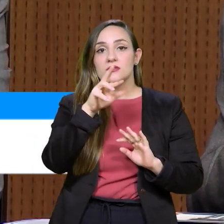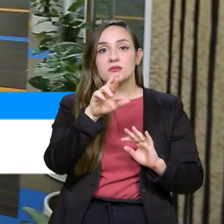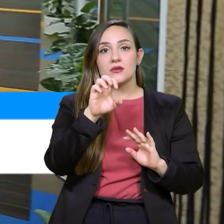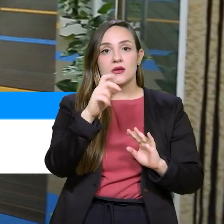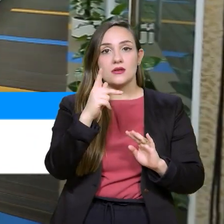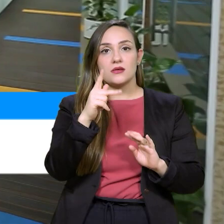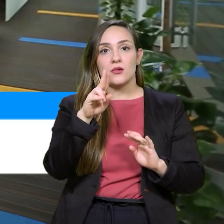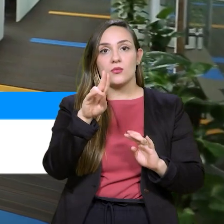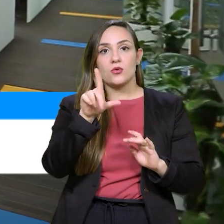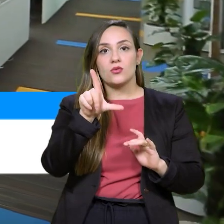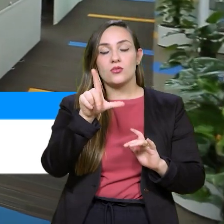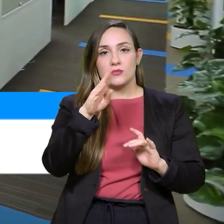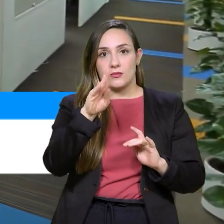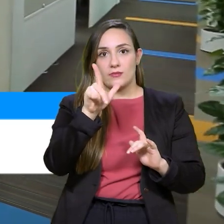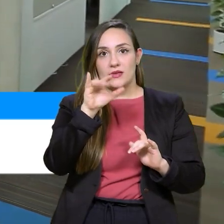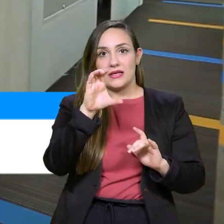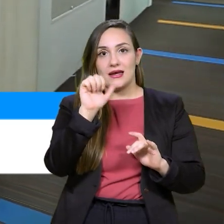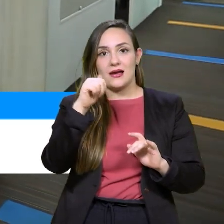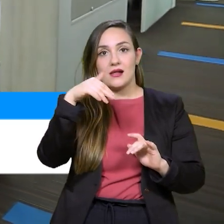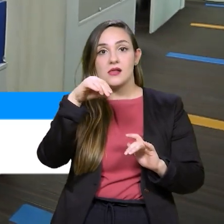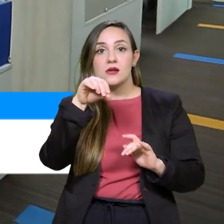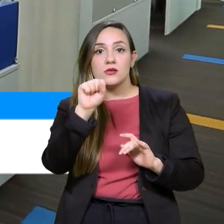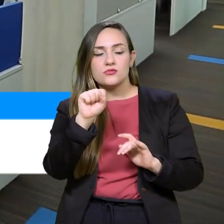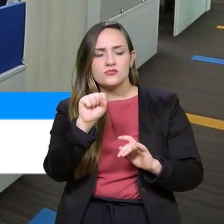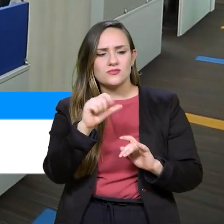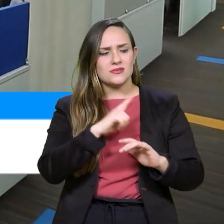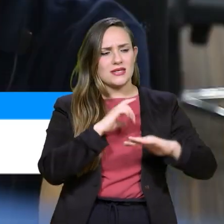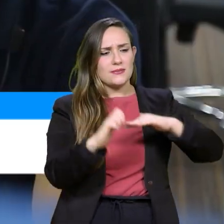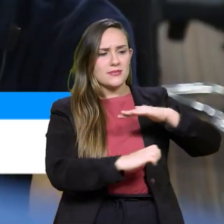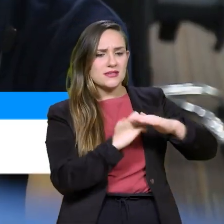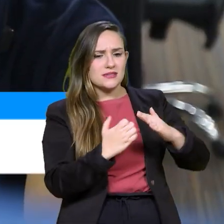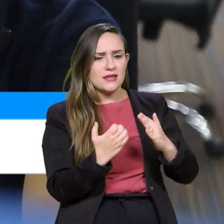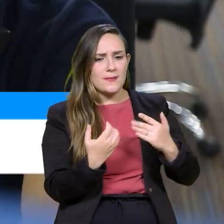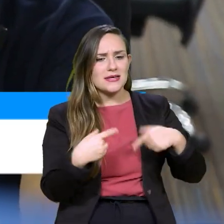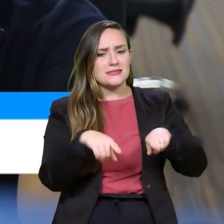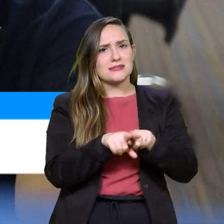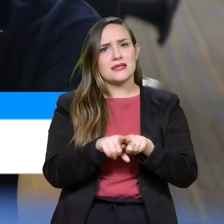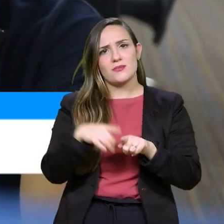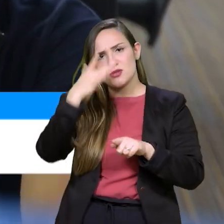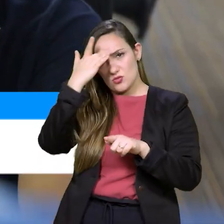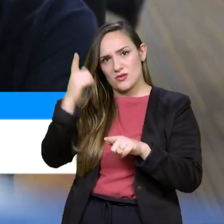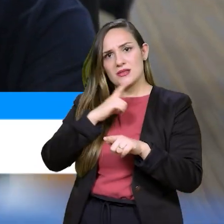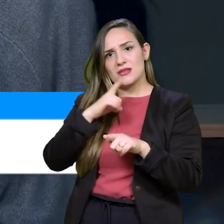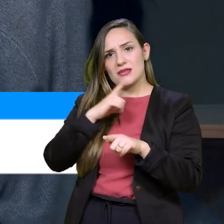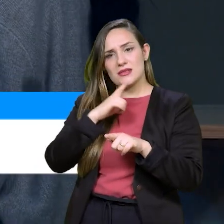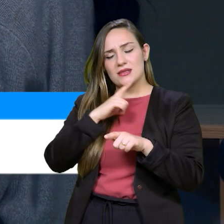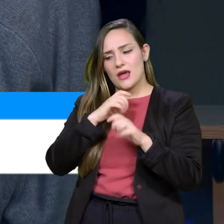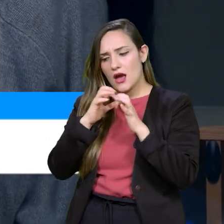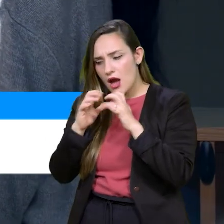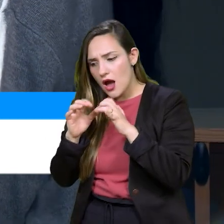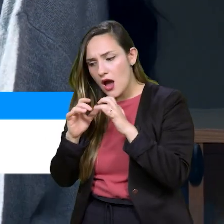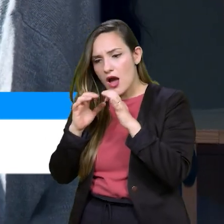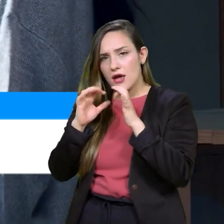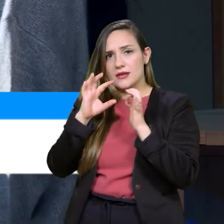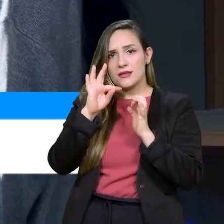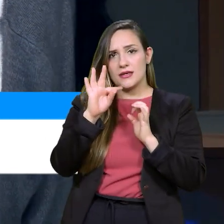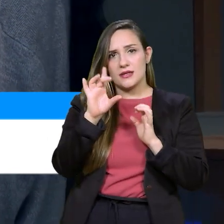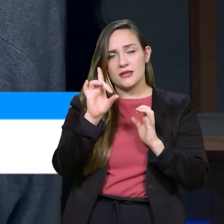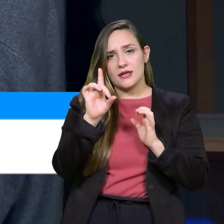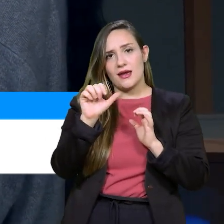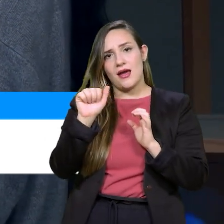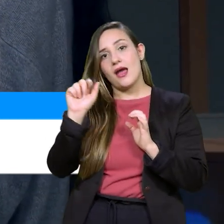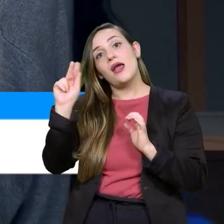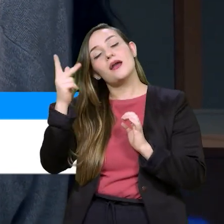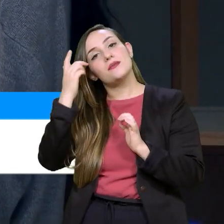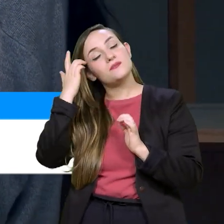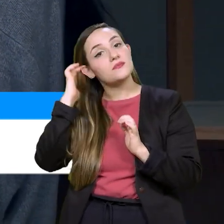Republicanos, que institui no Estado Empresa Amiga dos Autistas e com TDAH. A homenagem será destinada